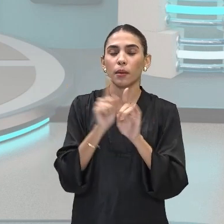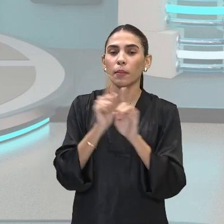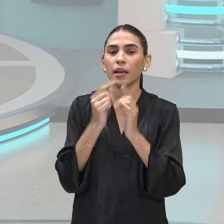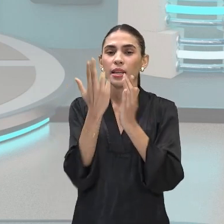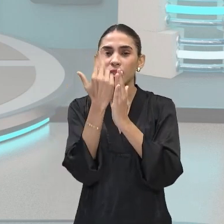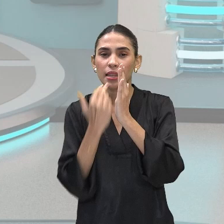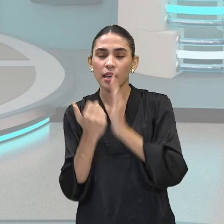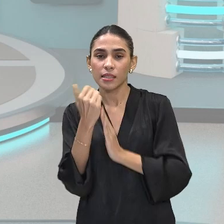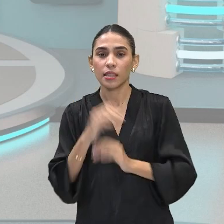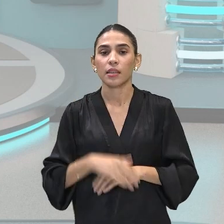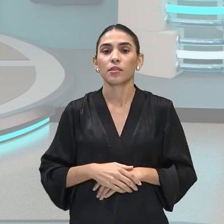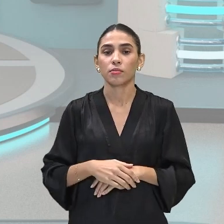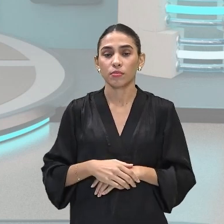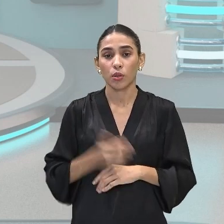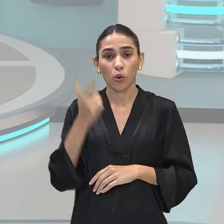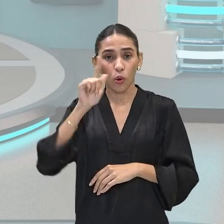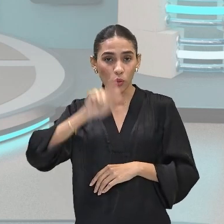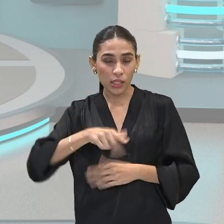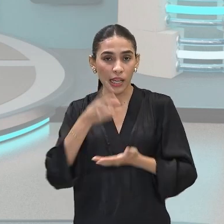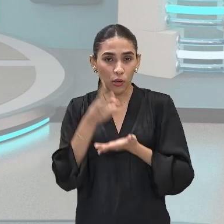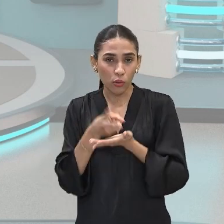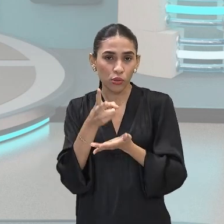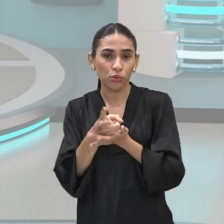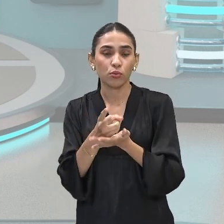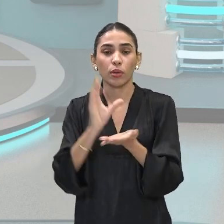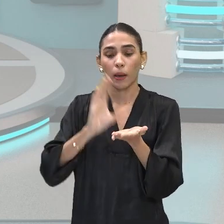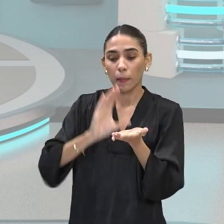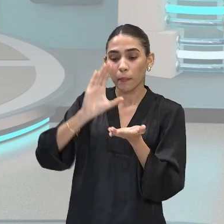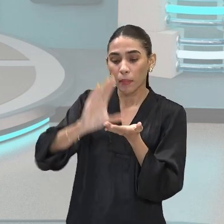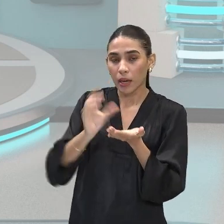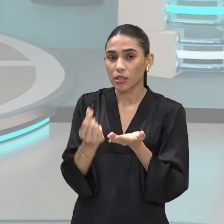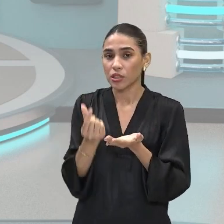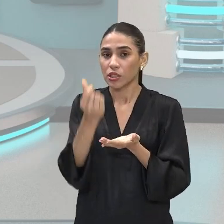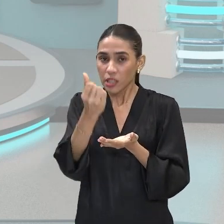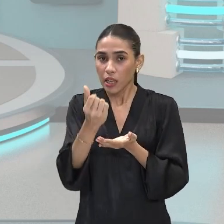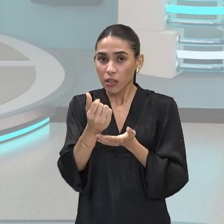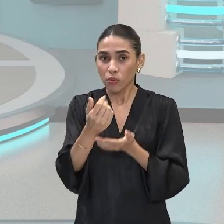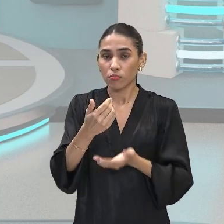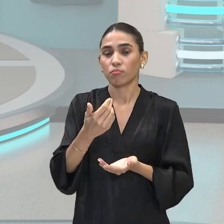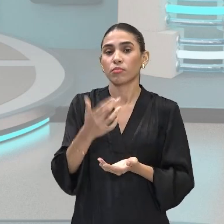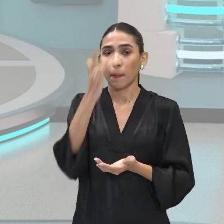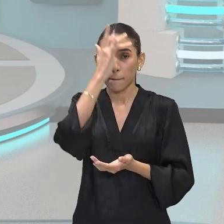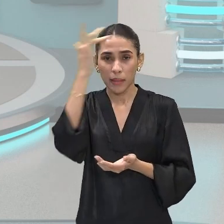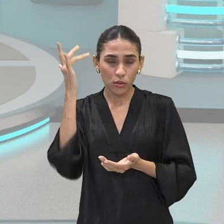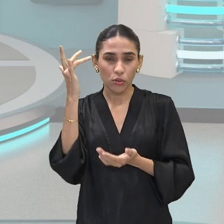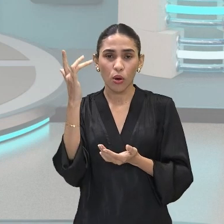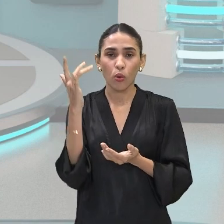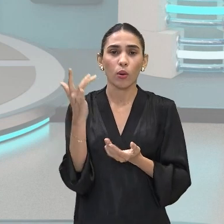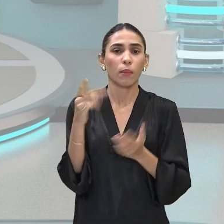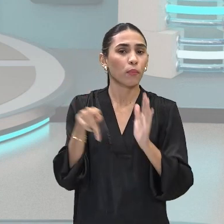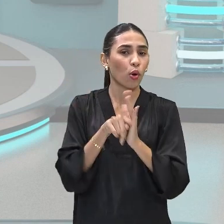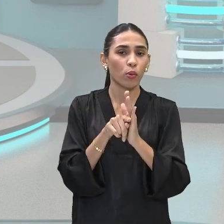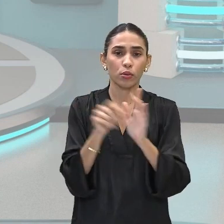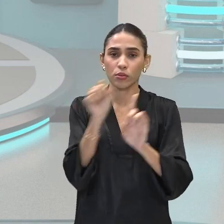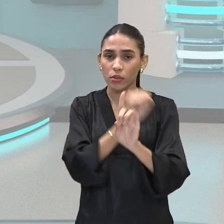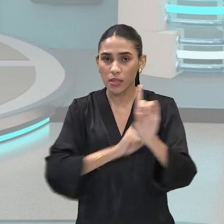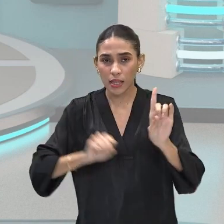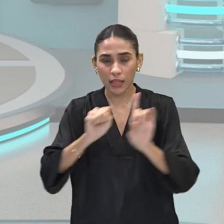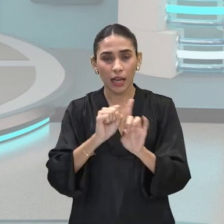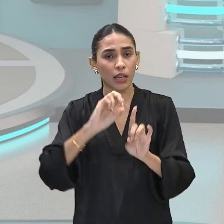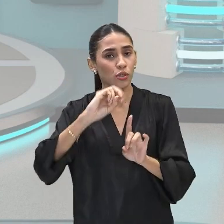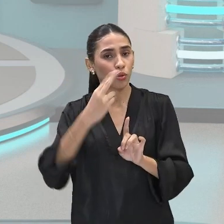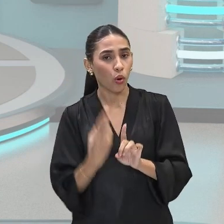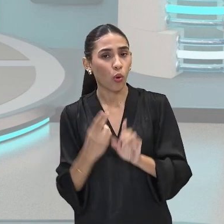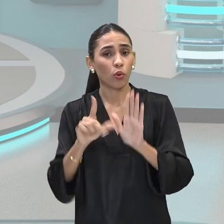com recursos de doações de pessoas físicas e pessoas jurídicas. E essas doações são de forma direta ou por meio de lei